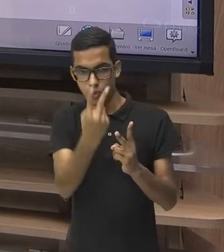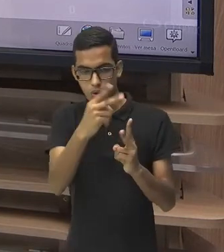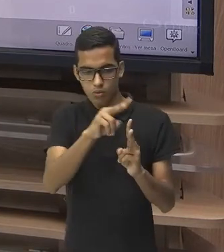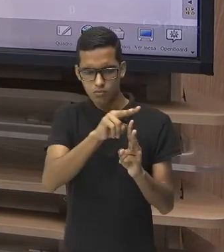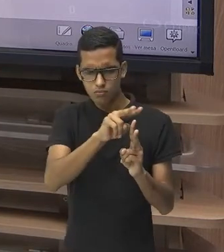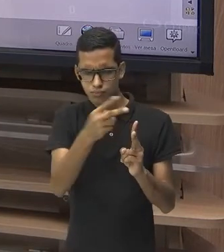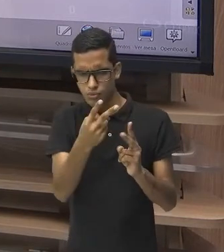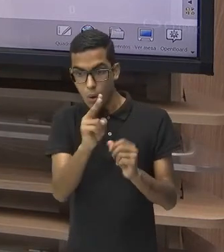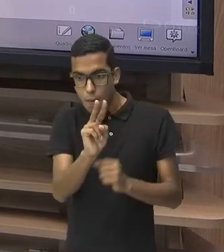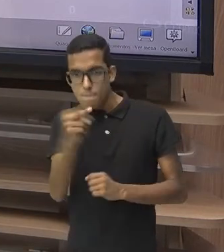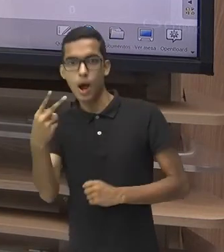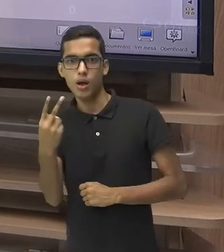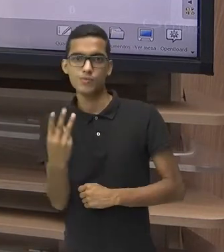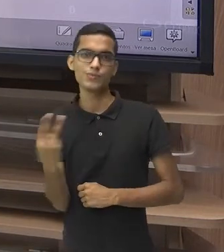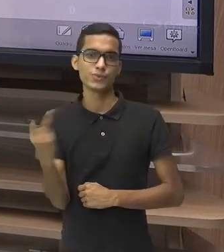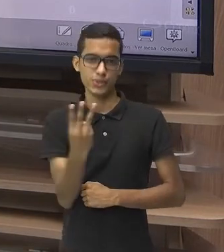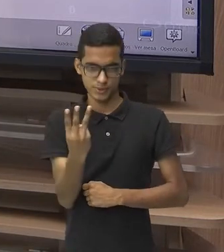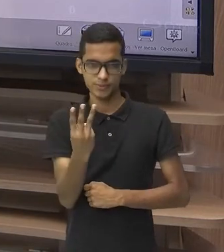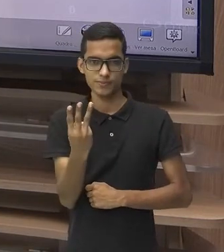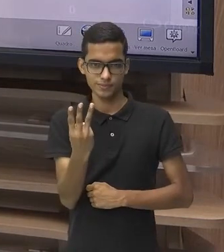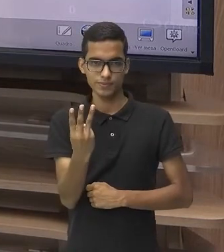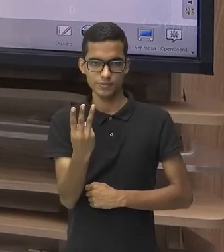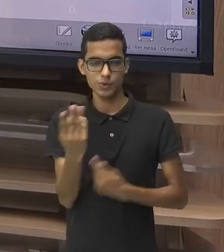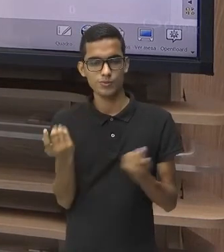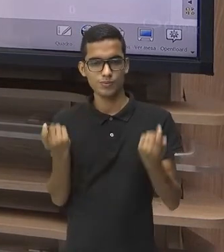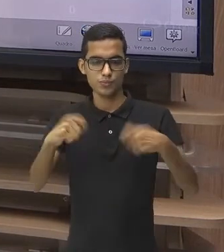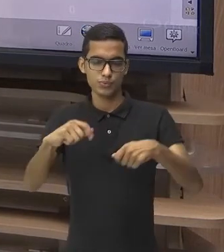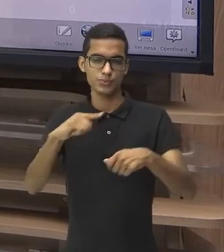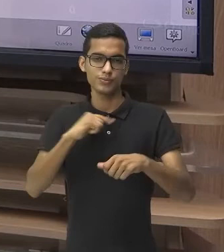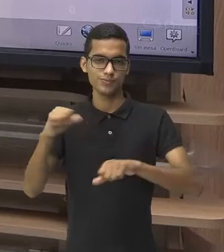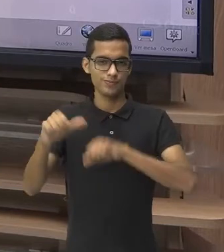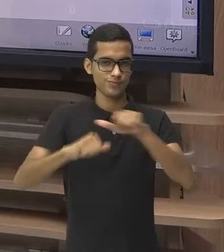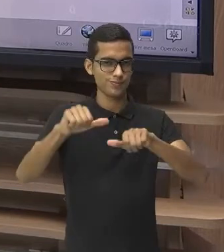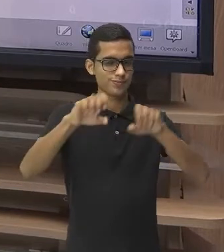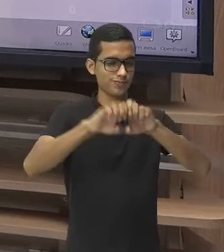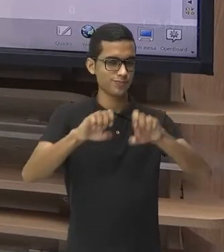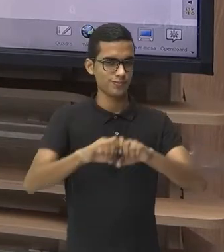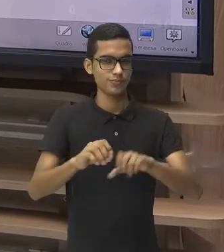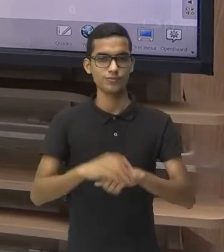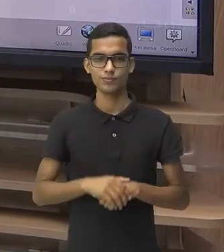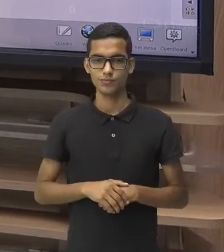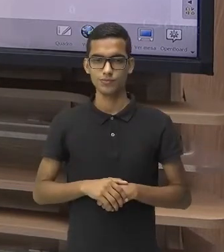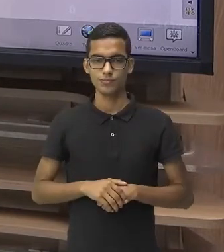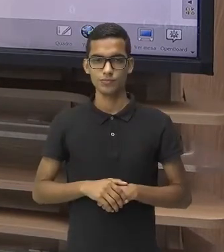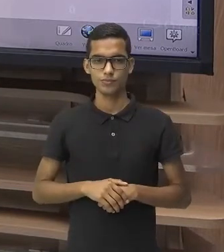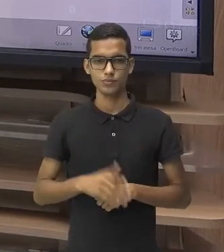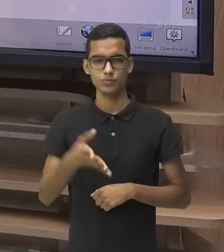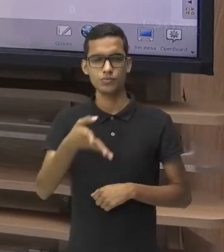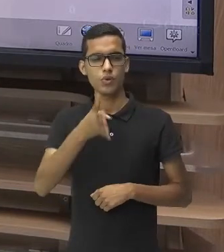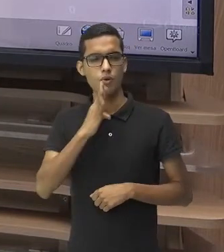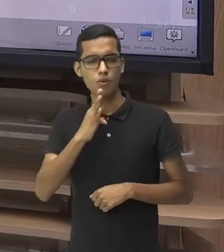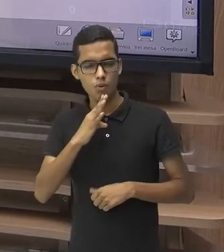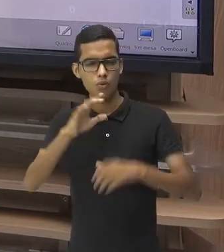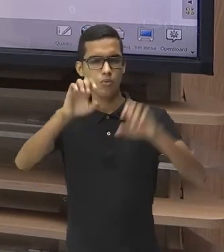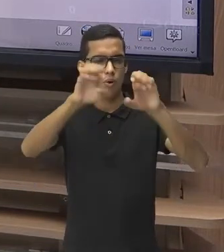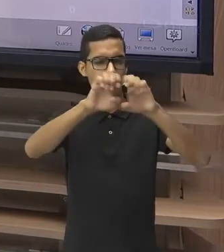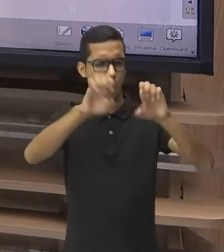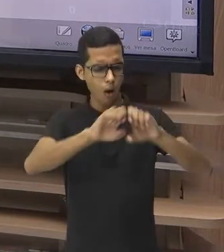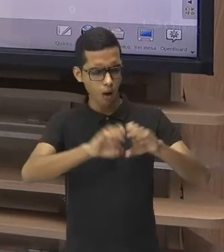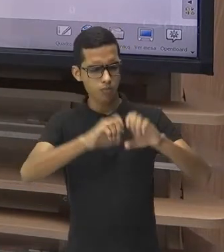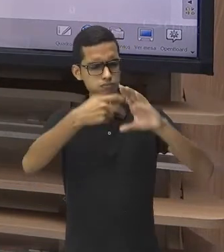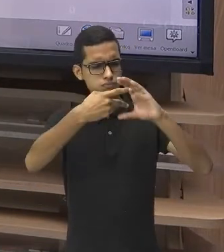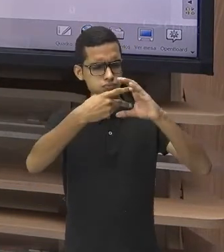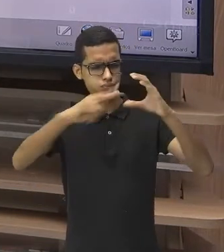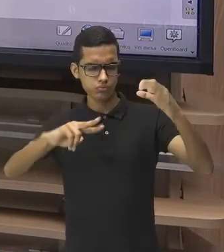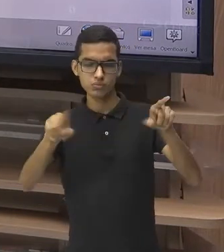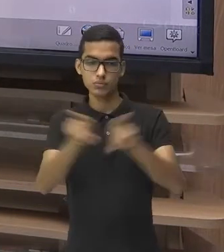de cromossomos pode resultar nesse tipo de alteração, tá? Então, a gente conheceu sobre os cromossomos, sobre a sua estrutura,